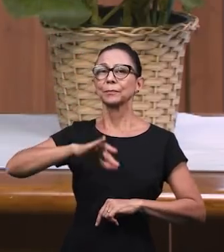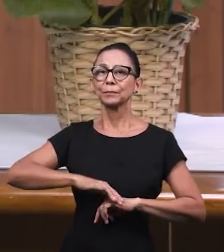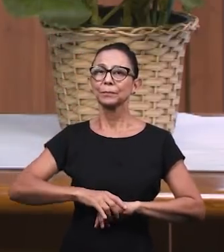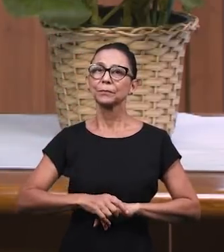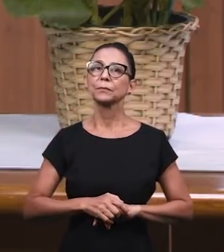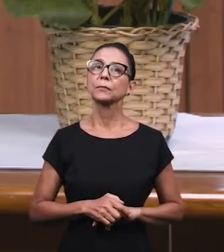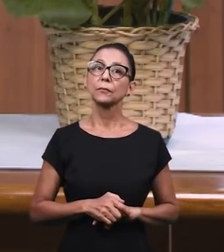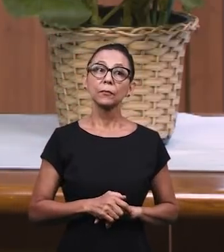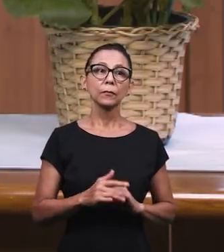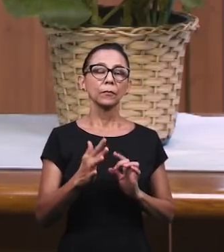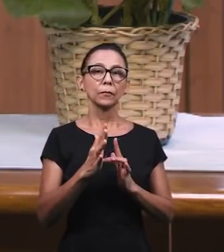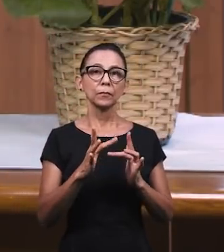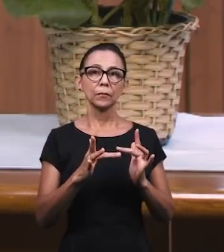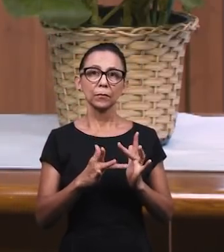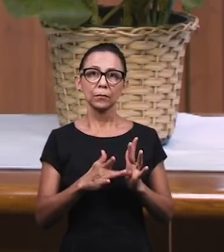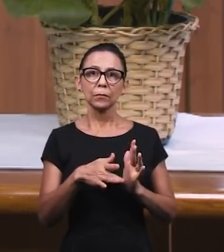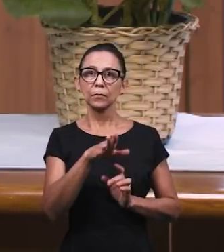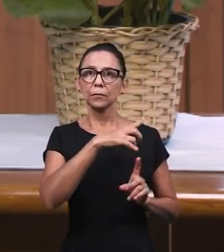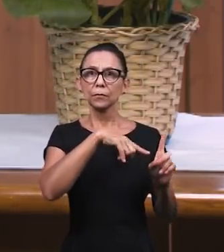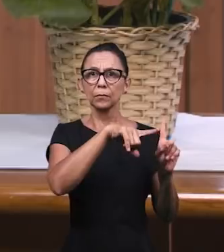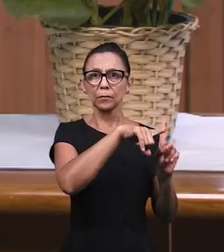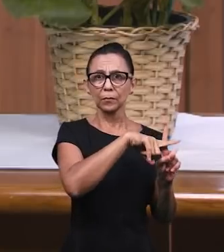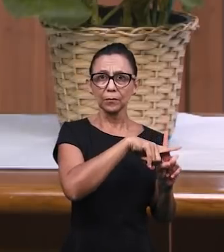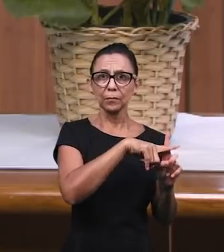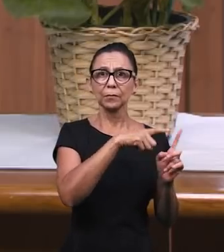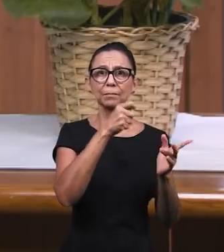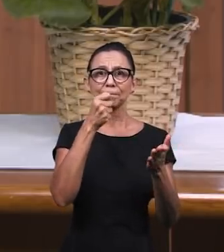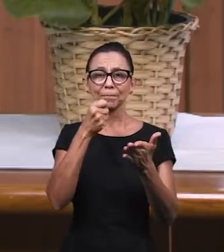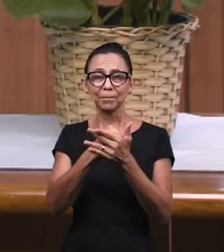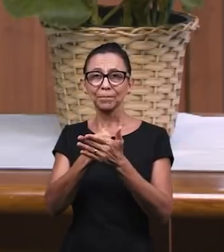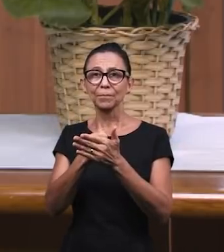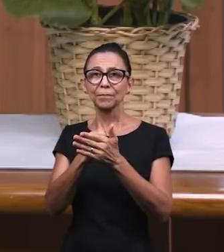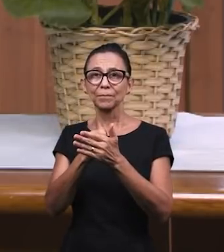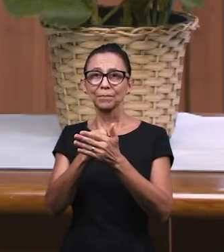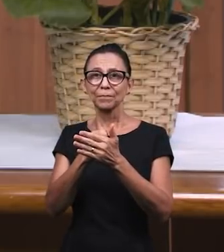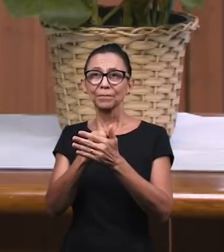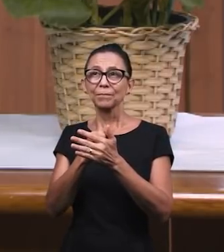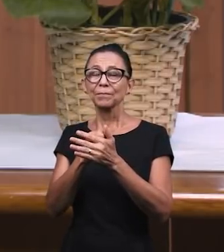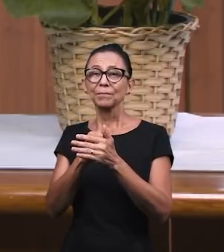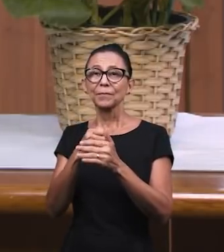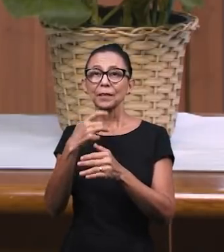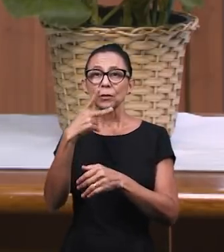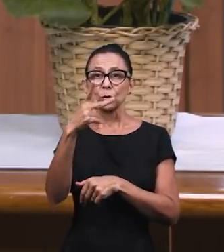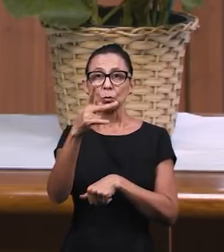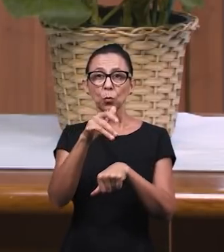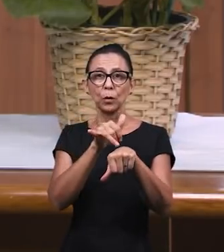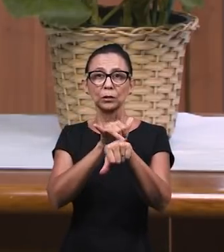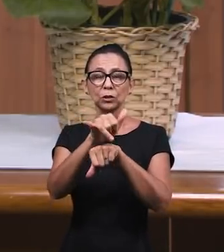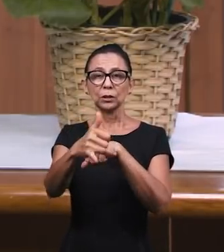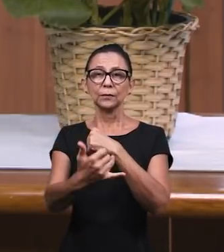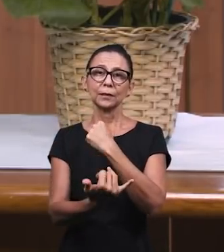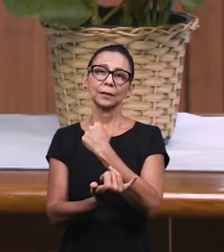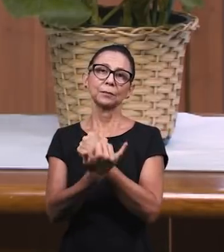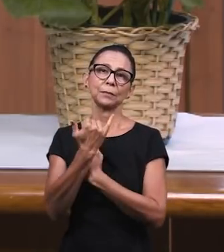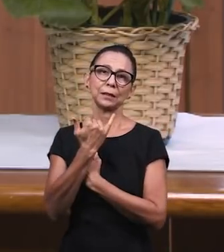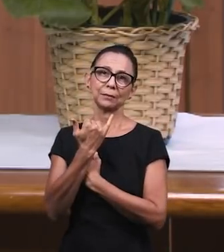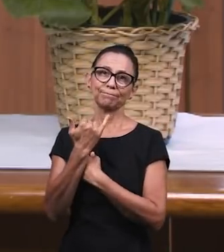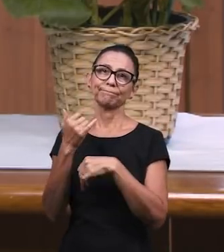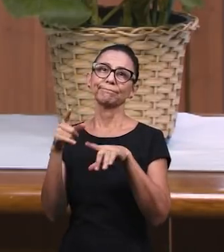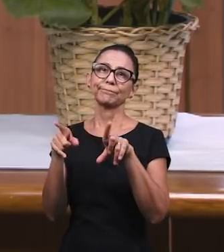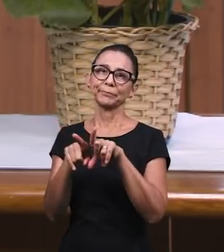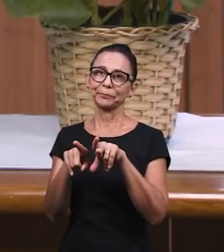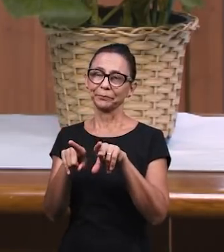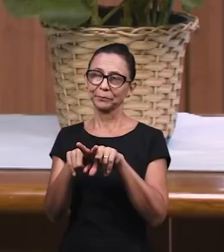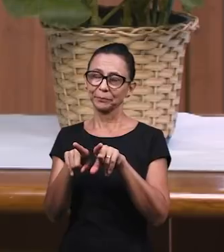pagar os nossos pecados, para pagar a nossa dívida. E ali, esse cálice, ele assumiu esse cálice no nosso